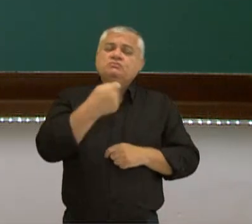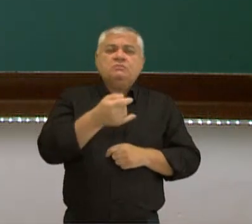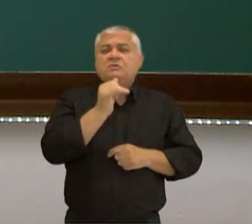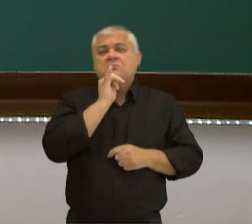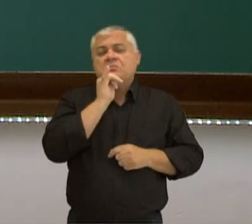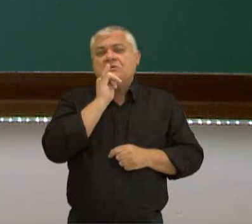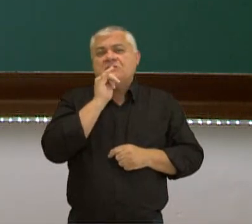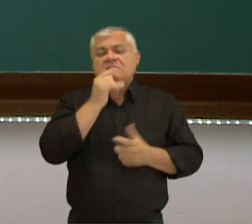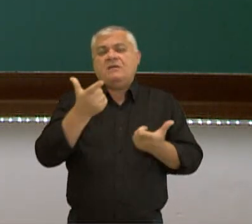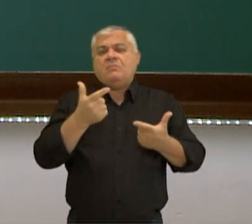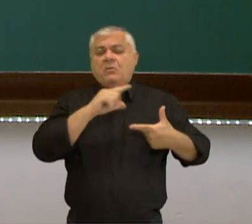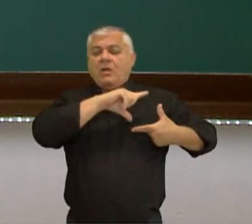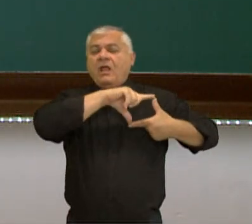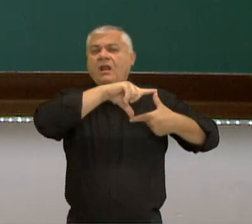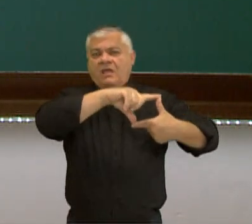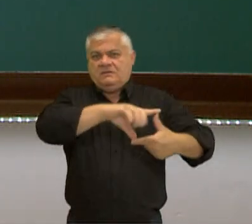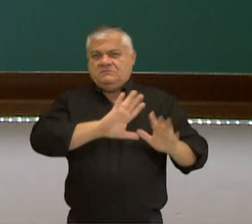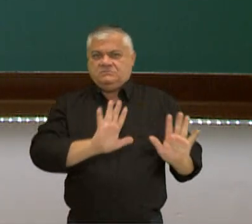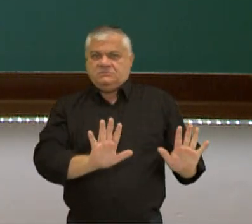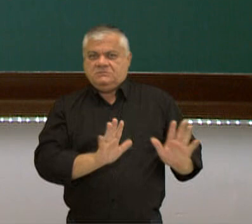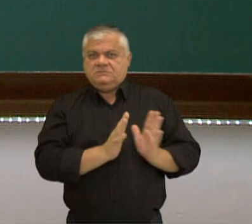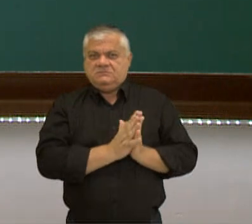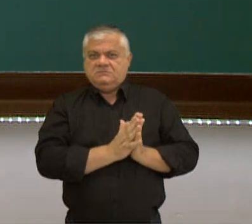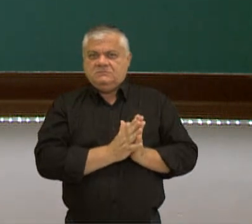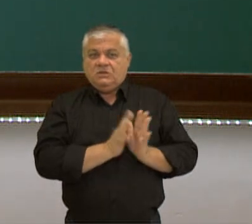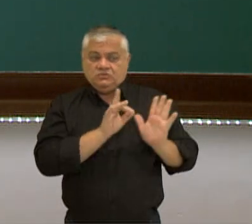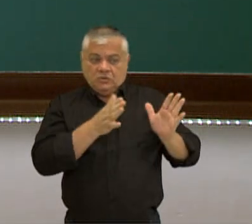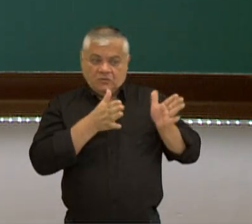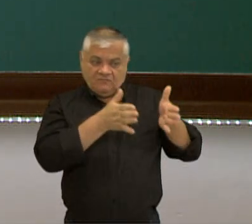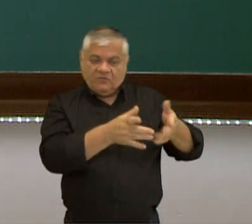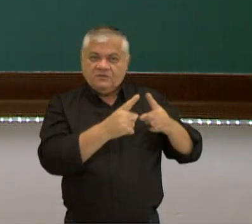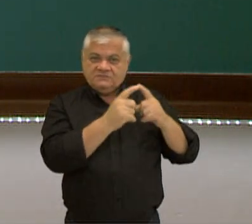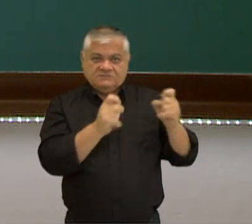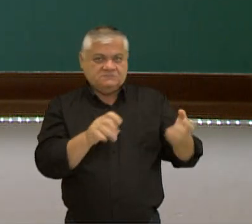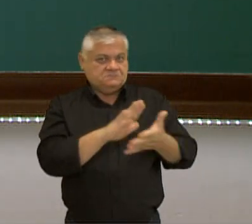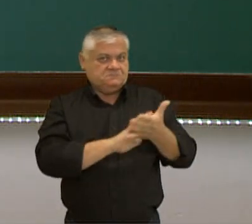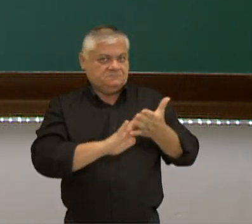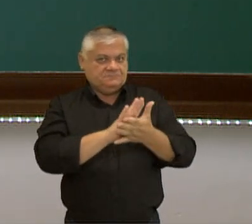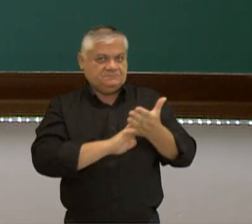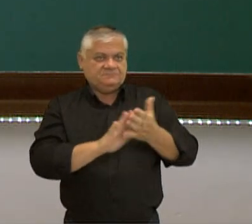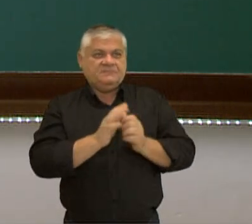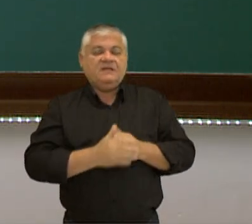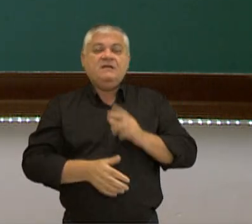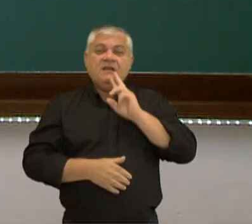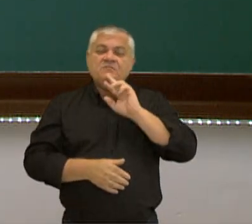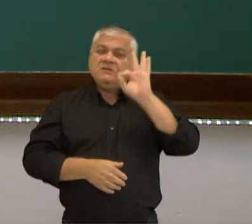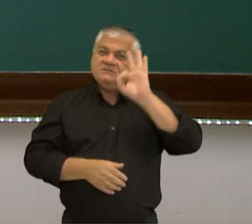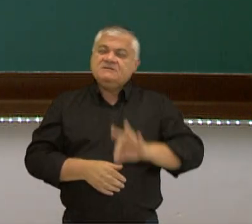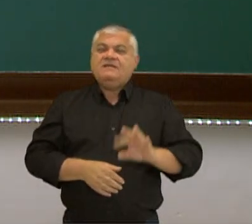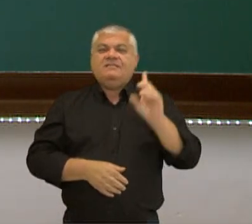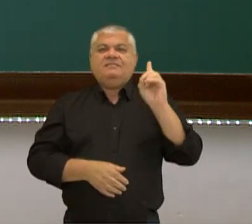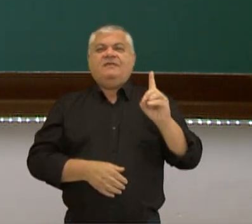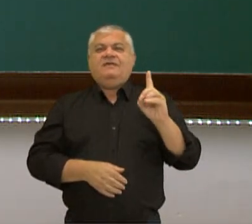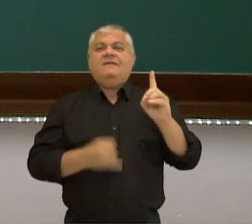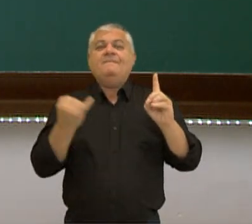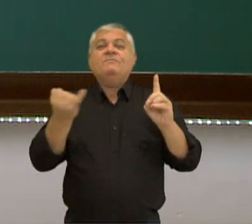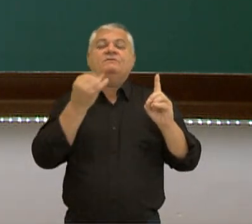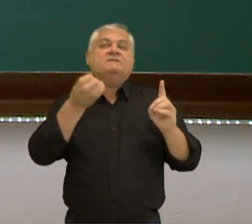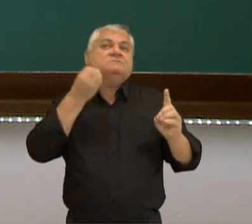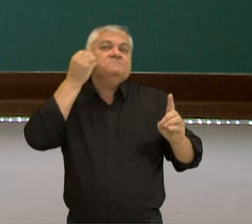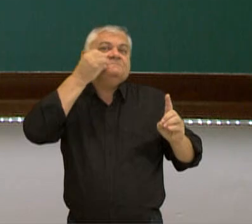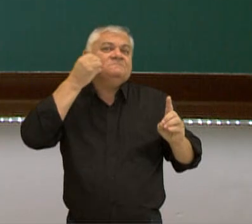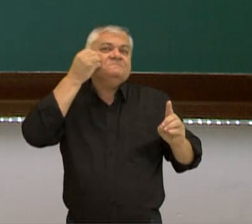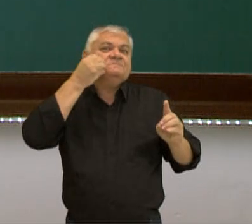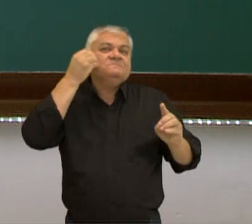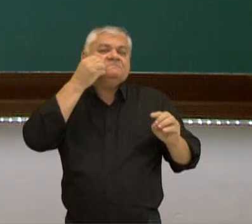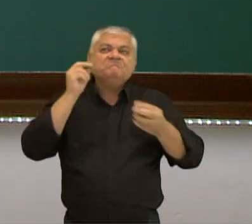digamos, mais clássica, não voltado propriamente ao aspecto da ciência. Certo? Então, a resposta, letra D, a importância da